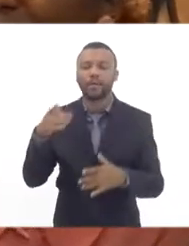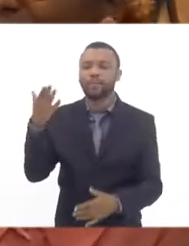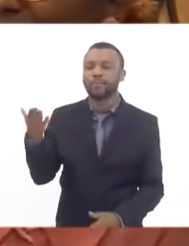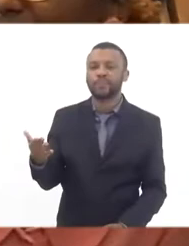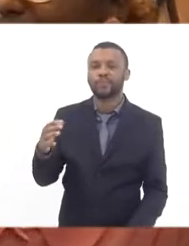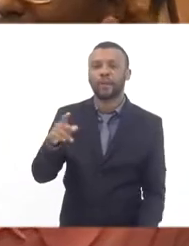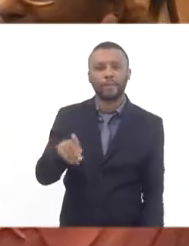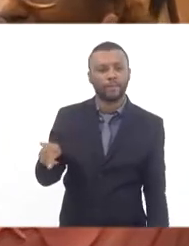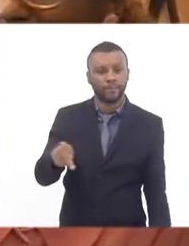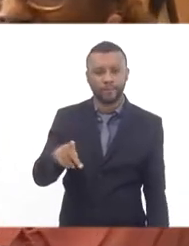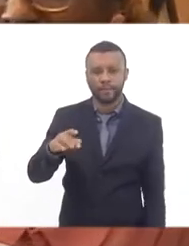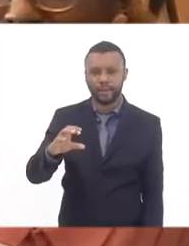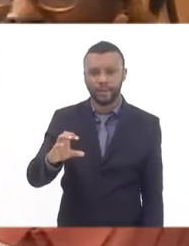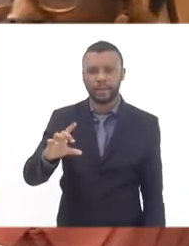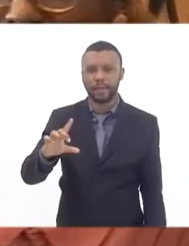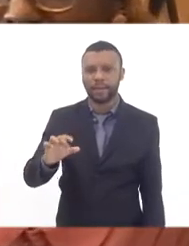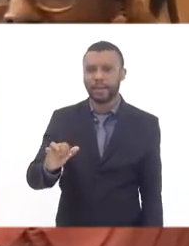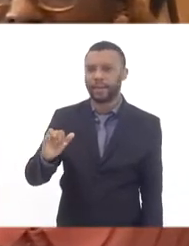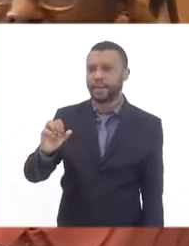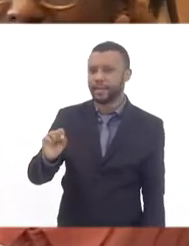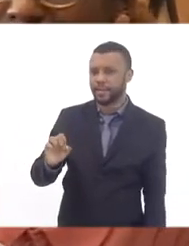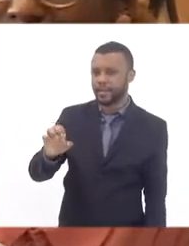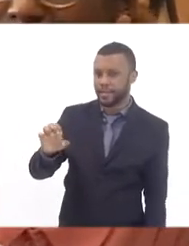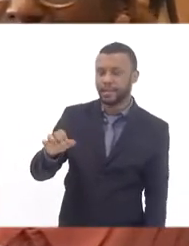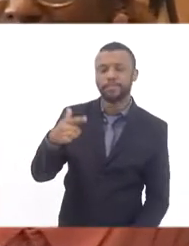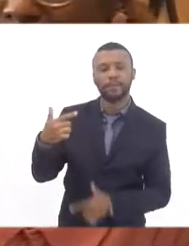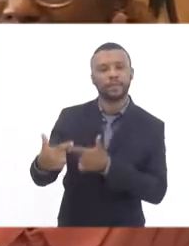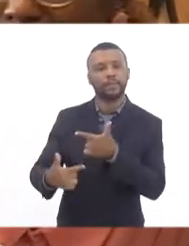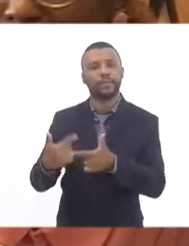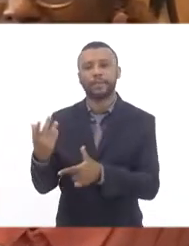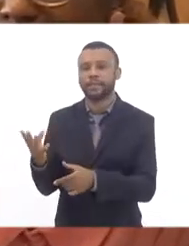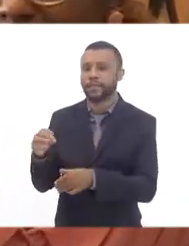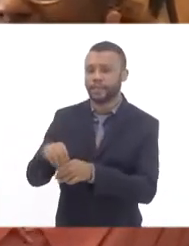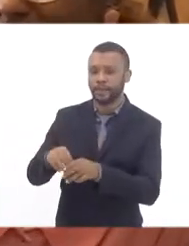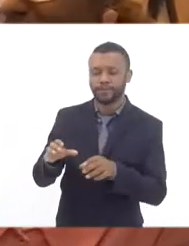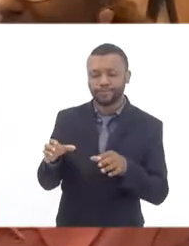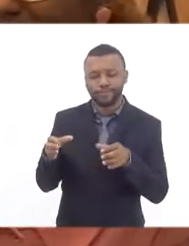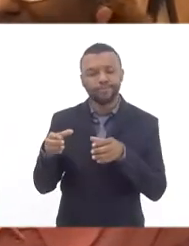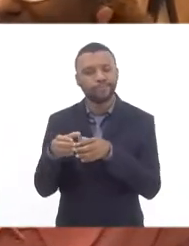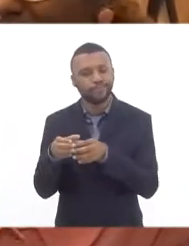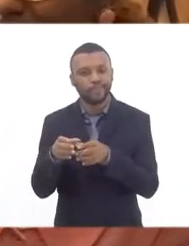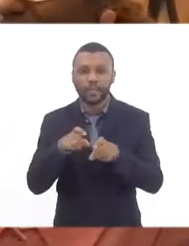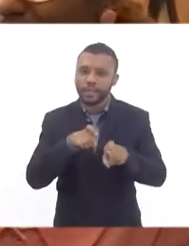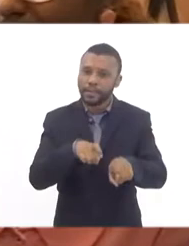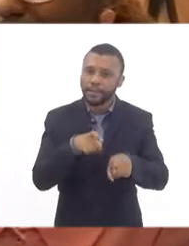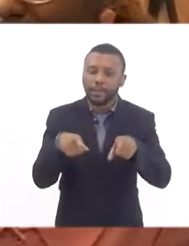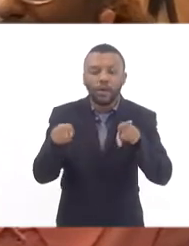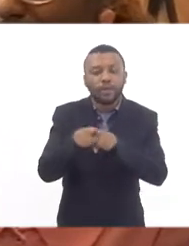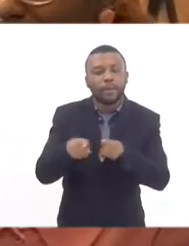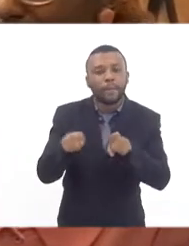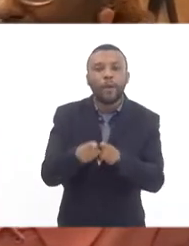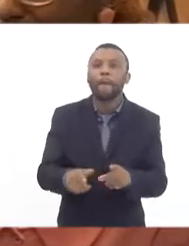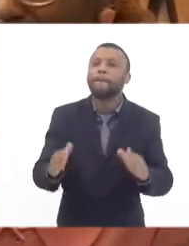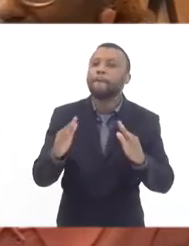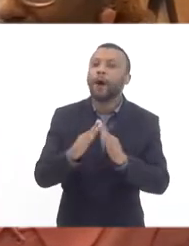pelo trabalho dentro do coletivo. Da Fazenda Cuida, eu sou moradora também do Colubandê.